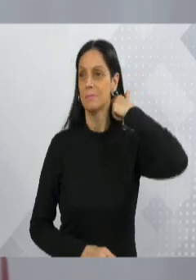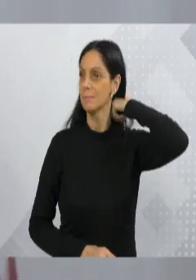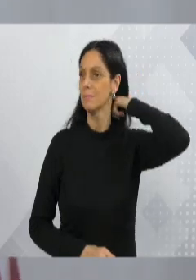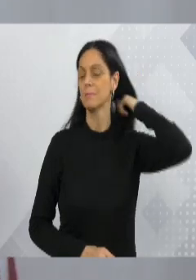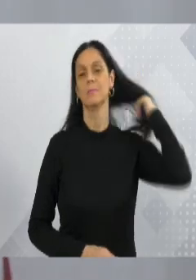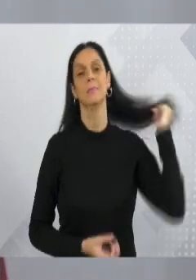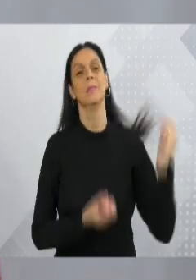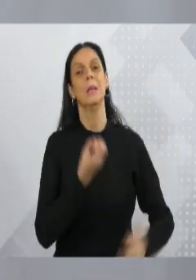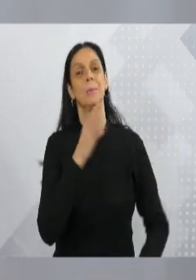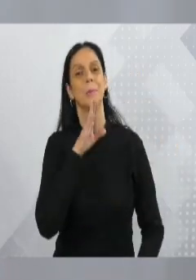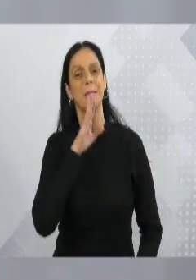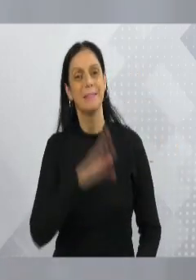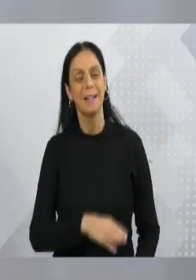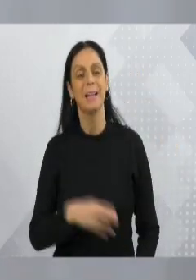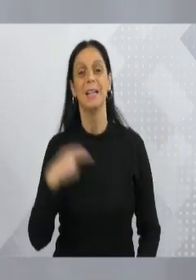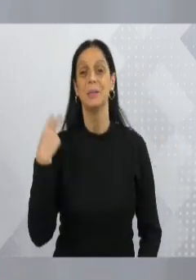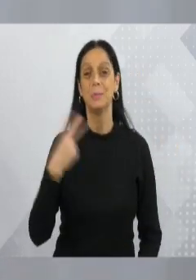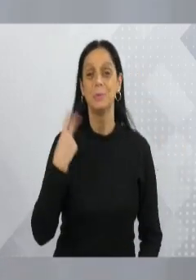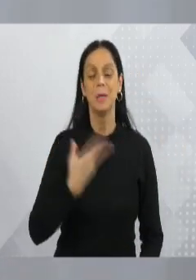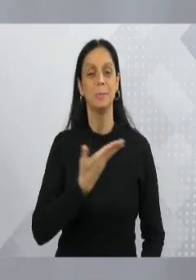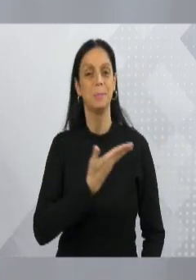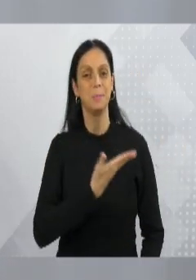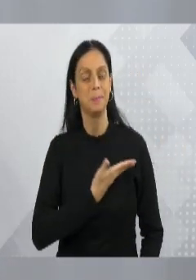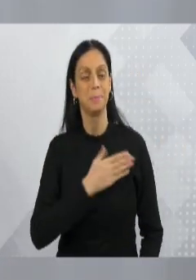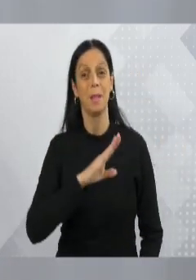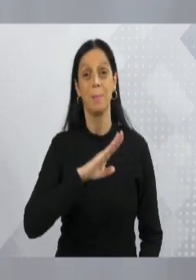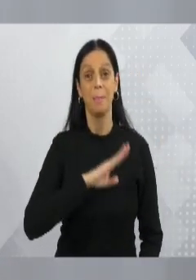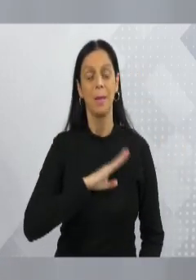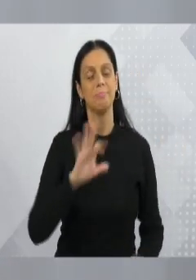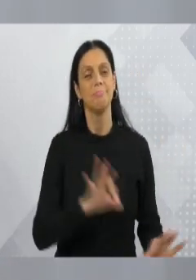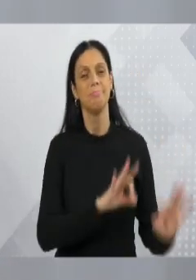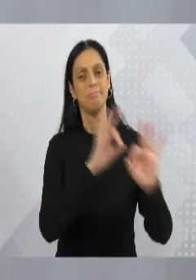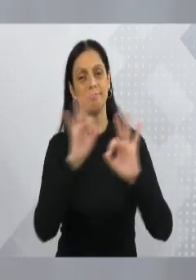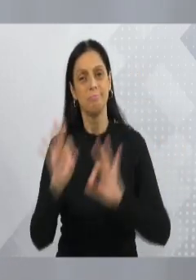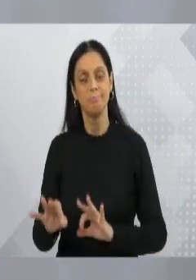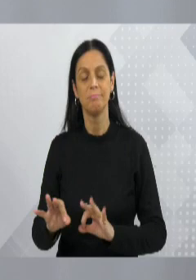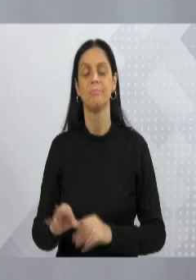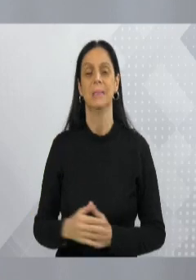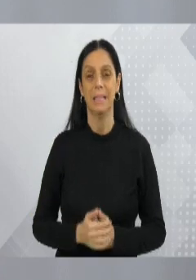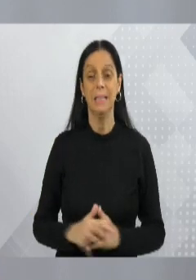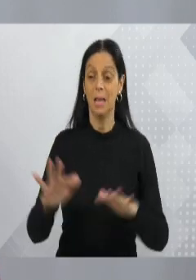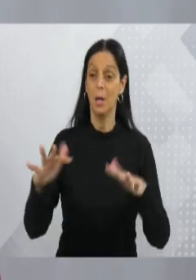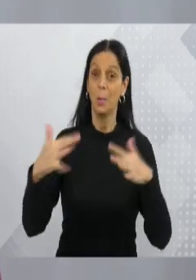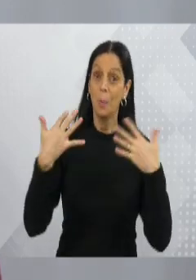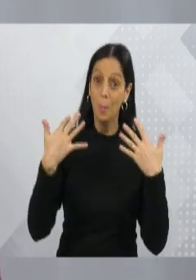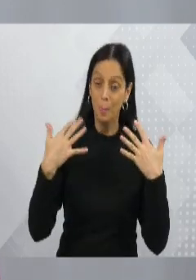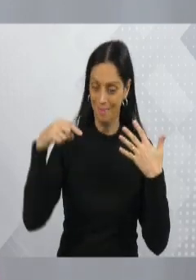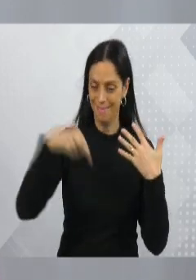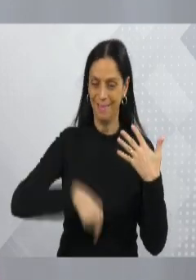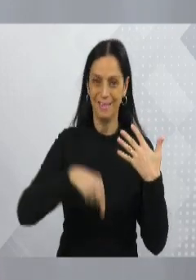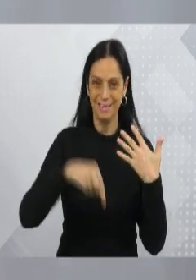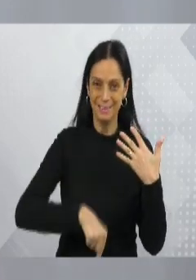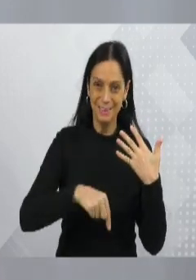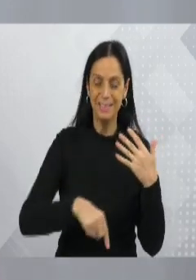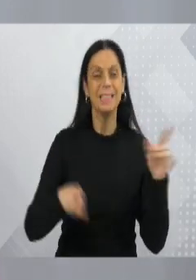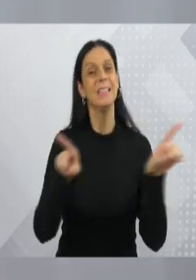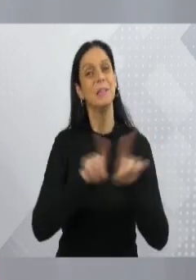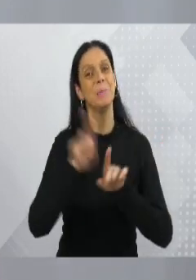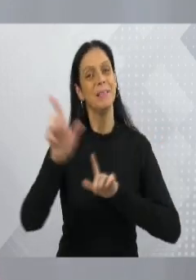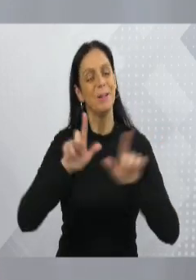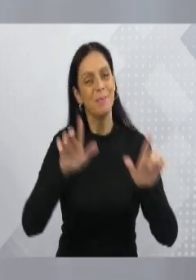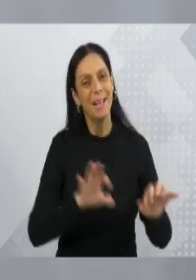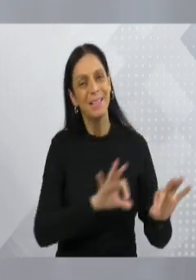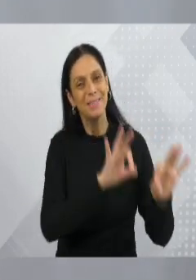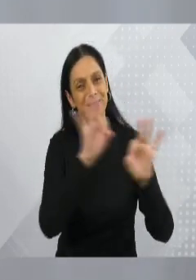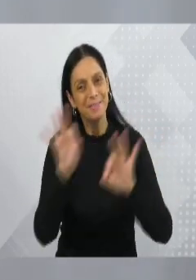boa tarde senhores vereadores colegas amigos que nos acompanham aqui pela Tribuna e aqui também pela tvl